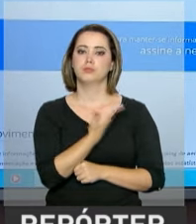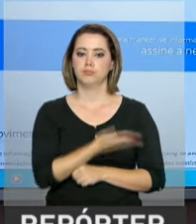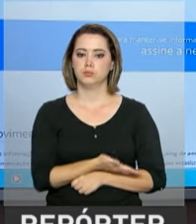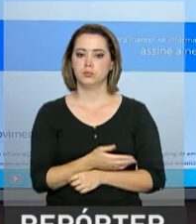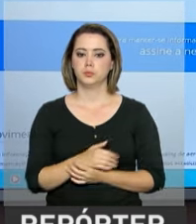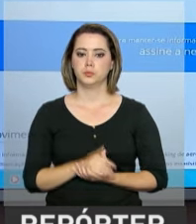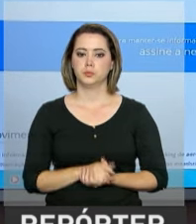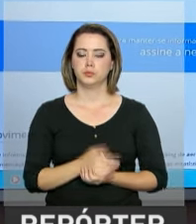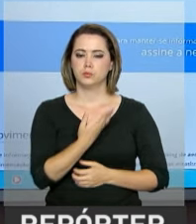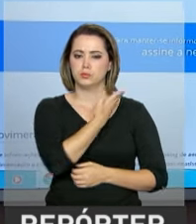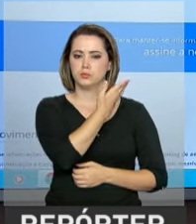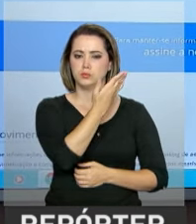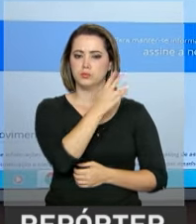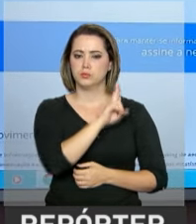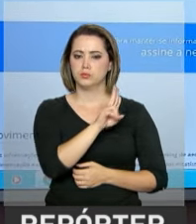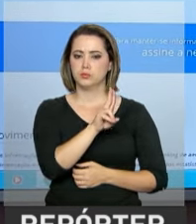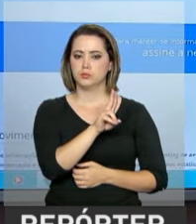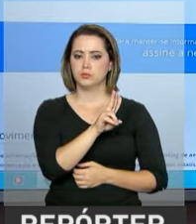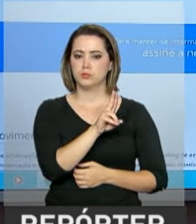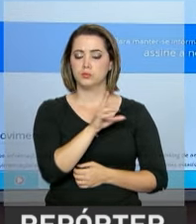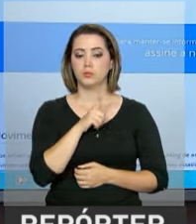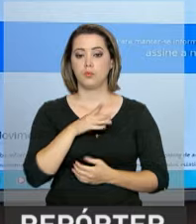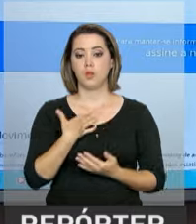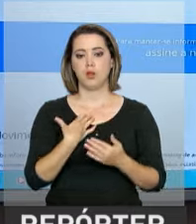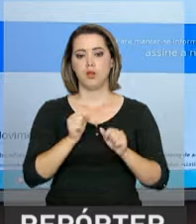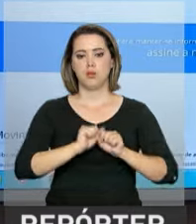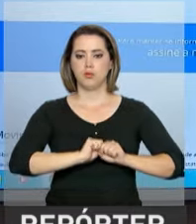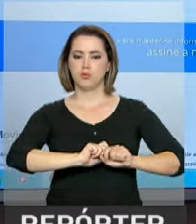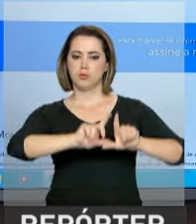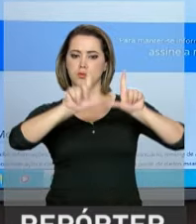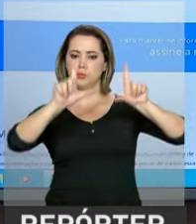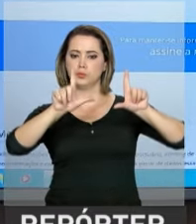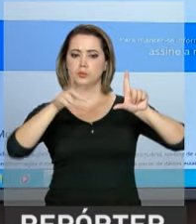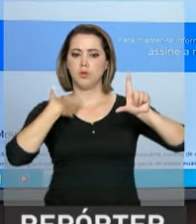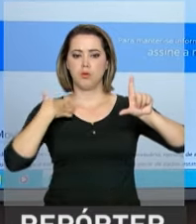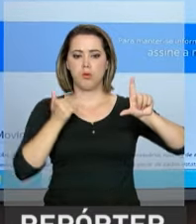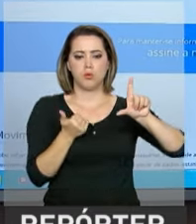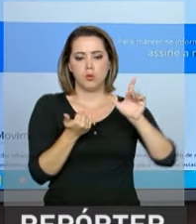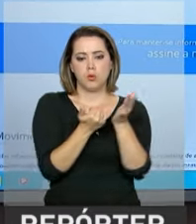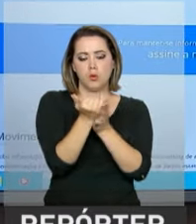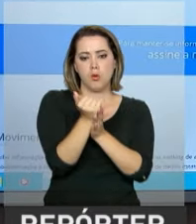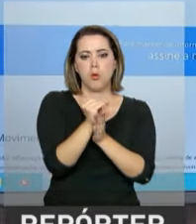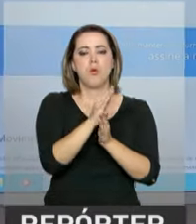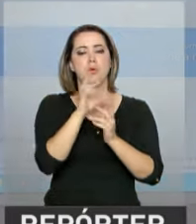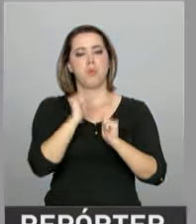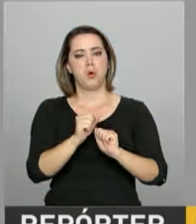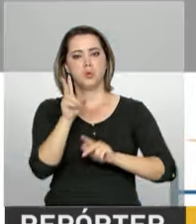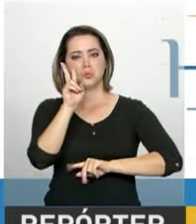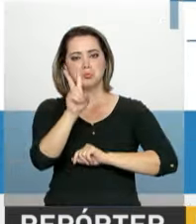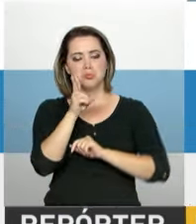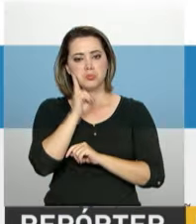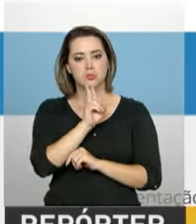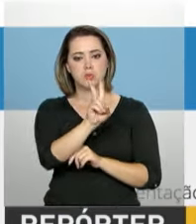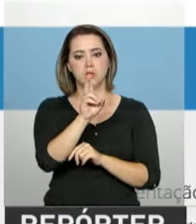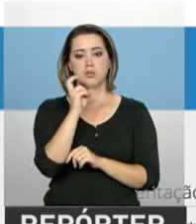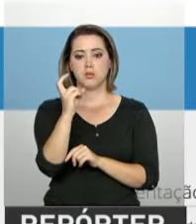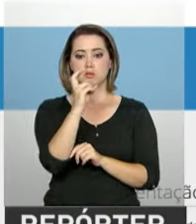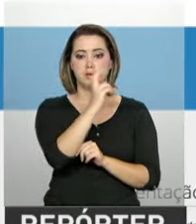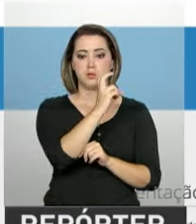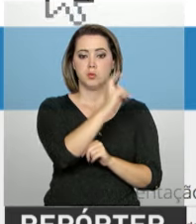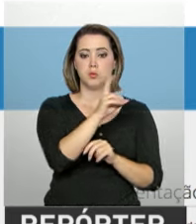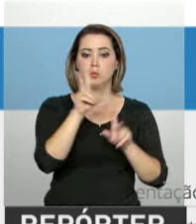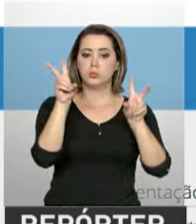Ele tem uma página inicial onde traz os principais tópicos de navegação do sistema e apresenta 5 grandes